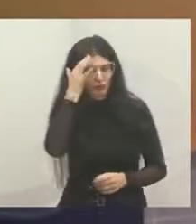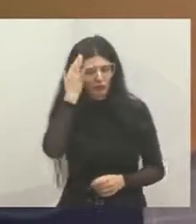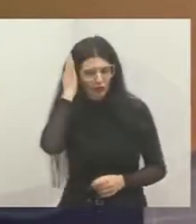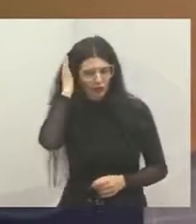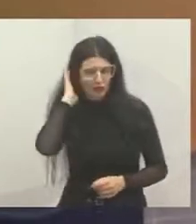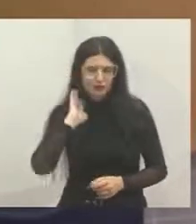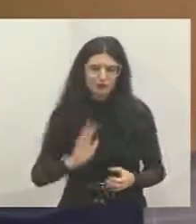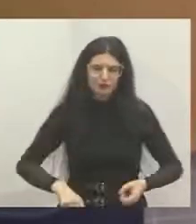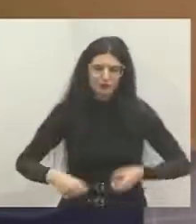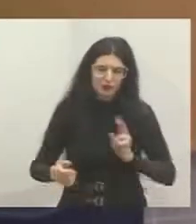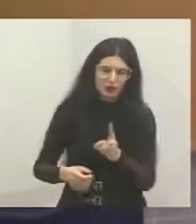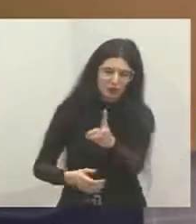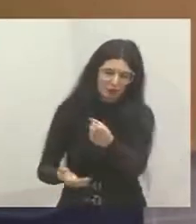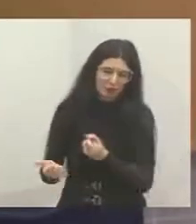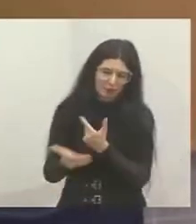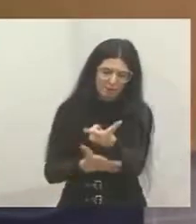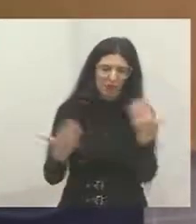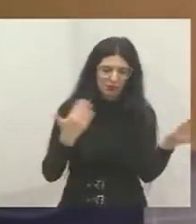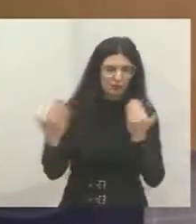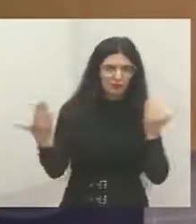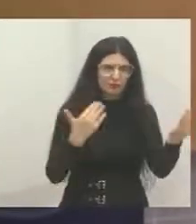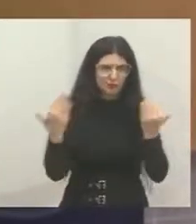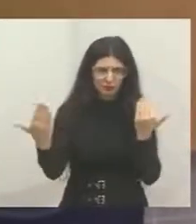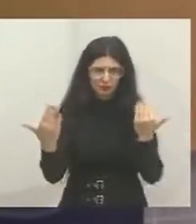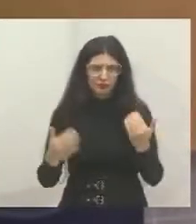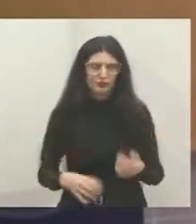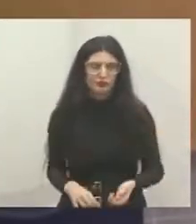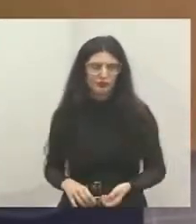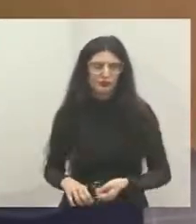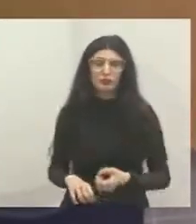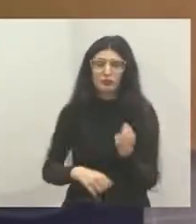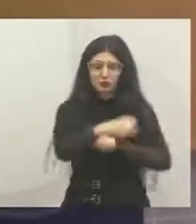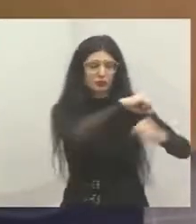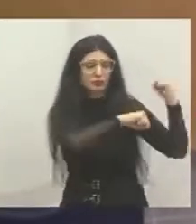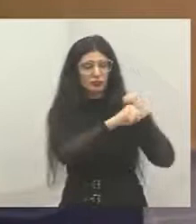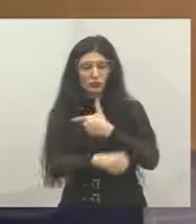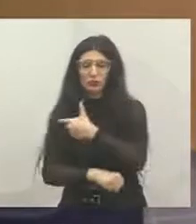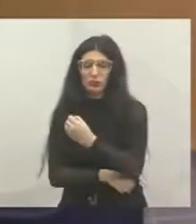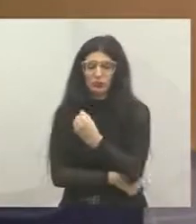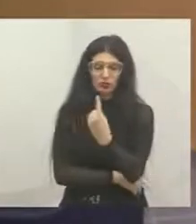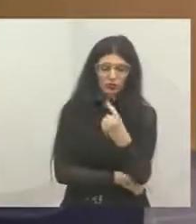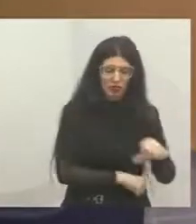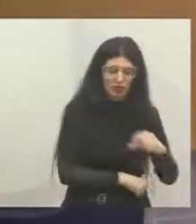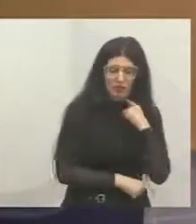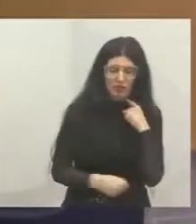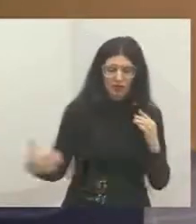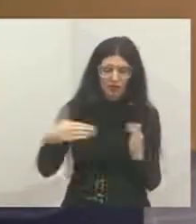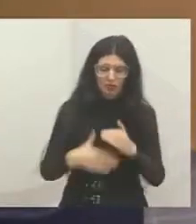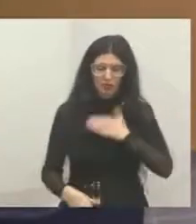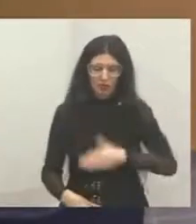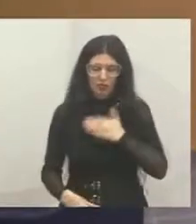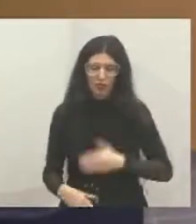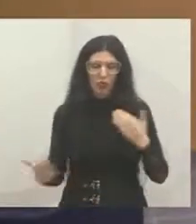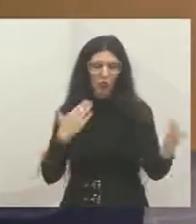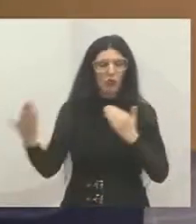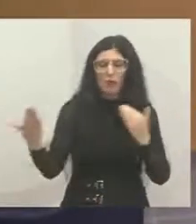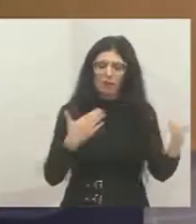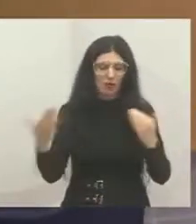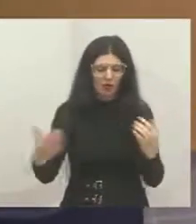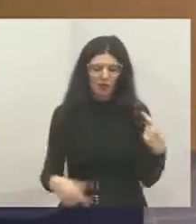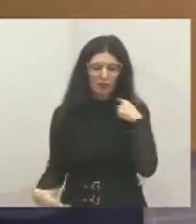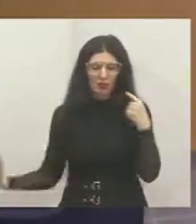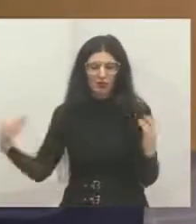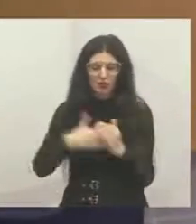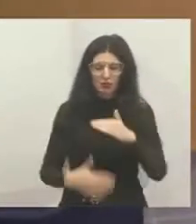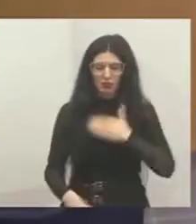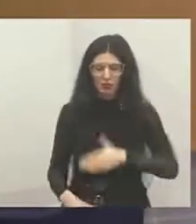para outro. Aqui o comparativo eu vou usar do quadrimestre de 2019, o segundo quadrimestre, com o segundo quadrimestre de